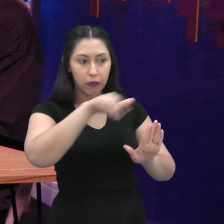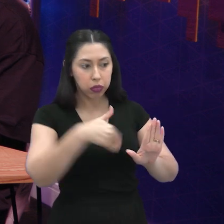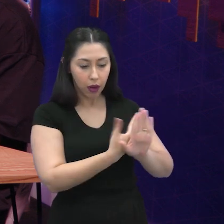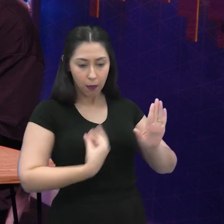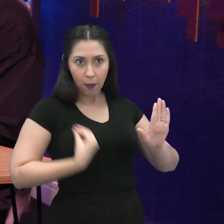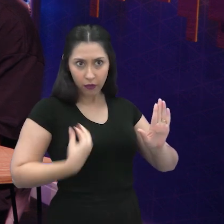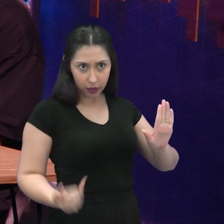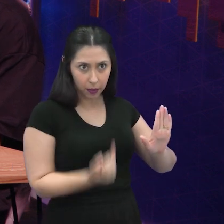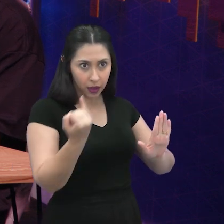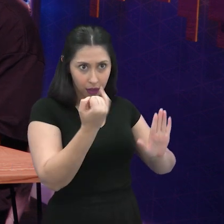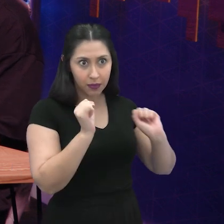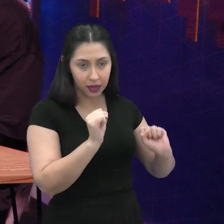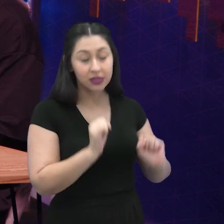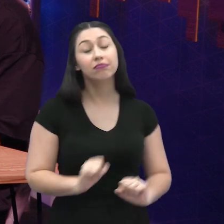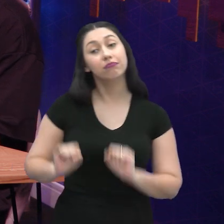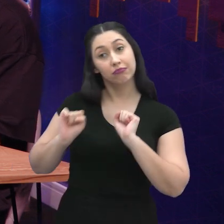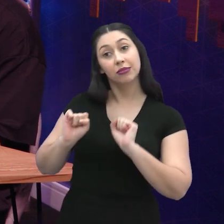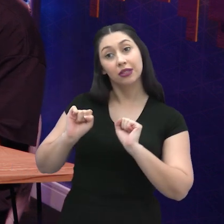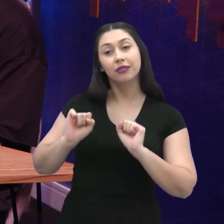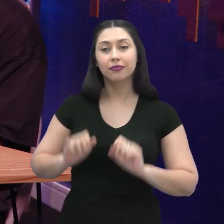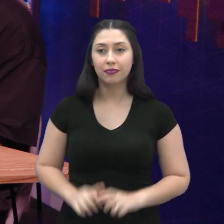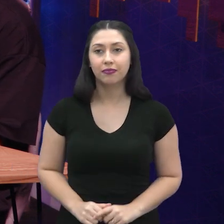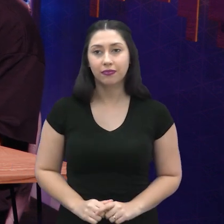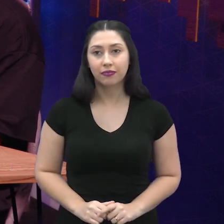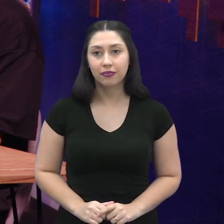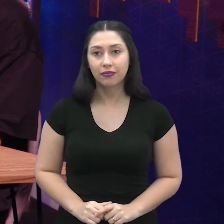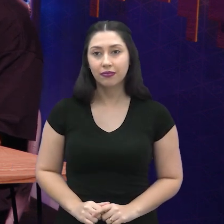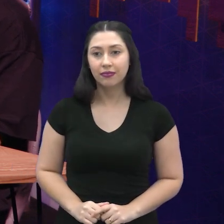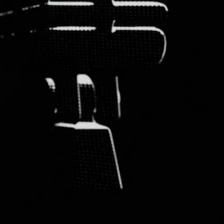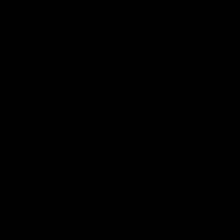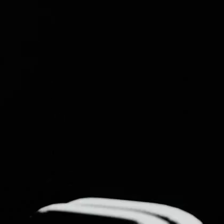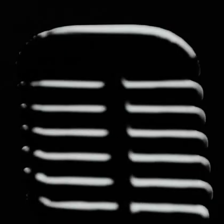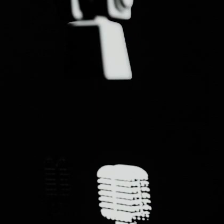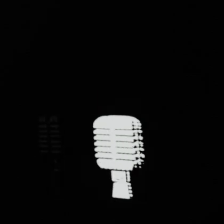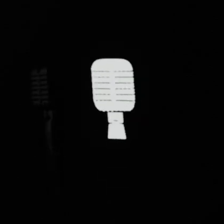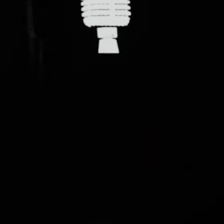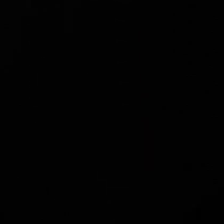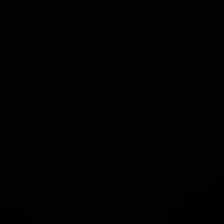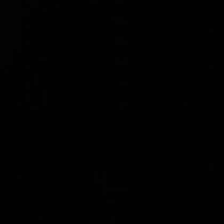falar sobre vida além do trabalho, pode ser? Pode ser.